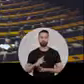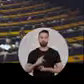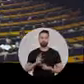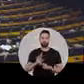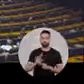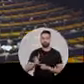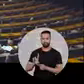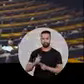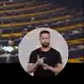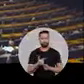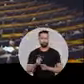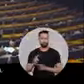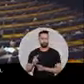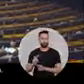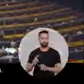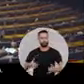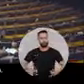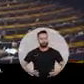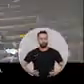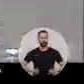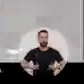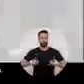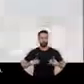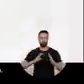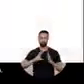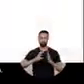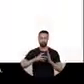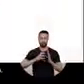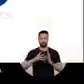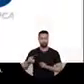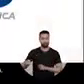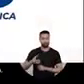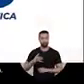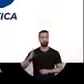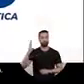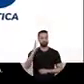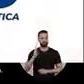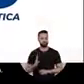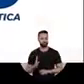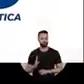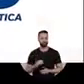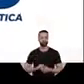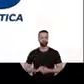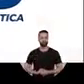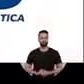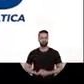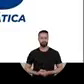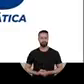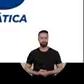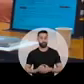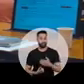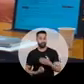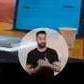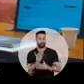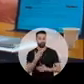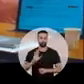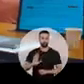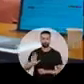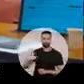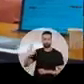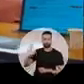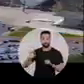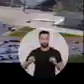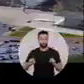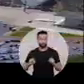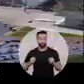o prd 25 estamos orgulhosos de ser o mais jovem partido brasileiro que